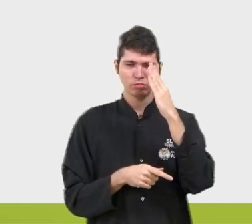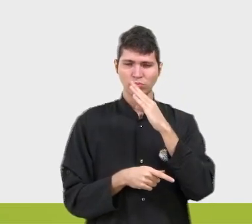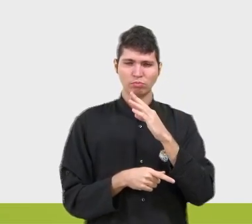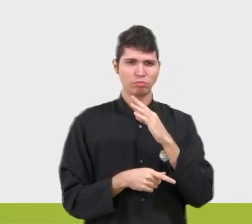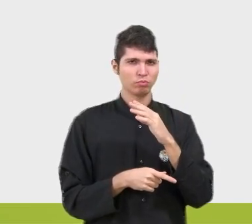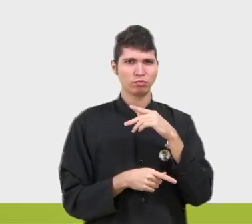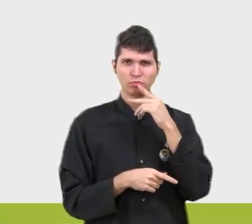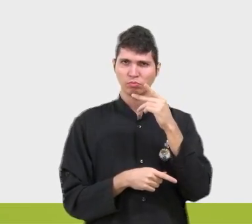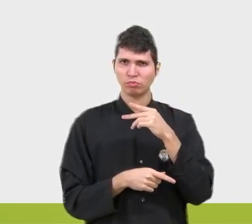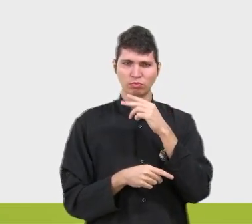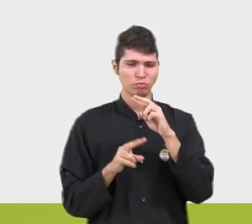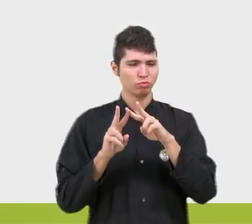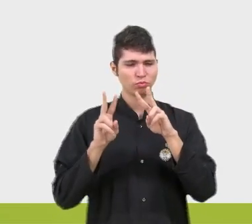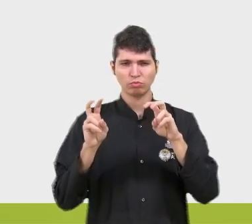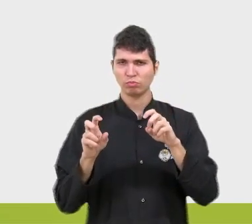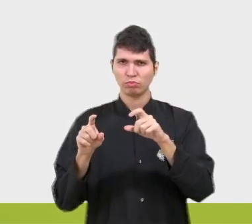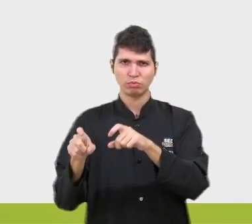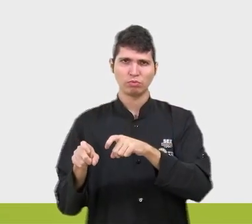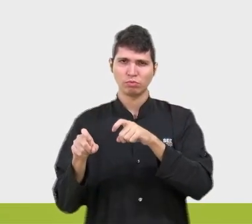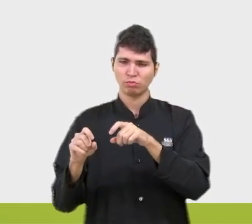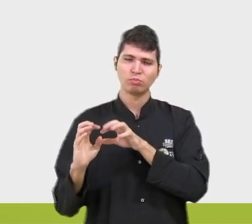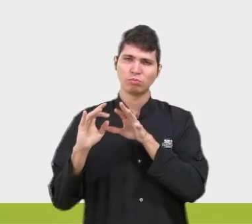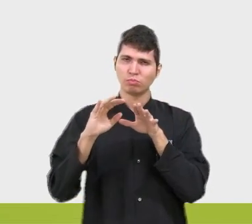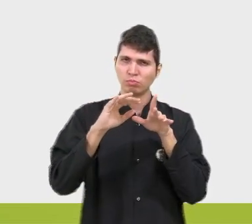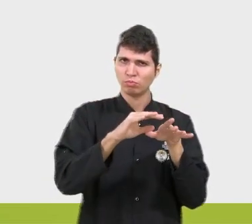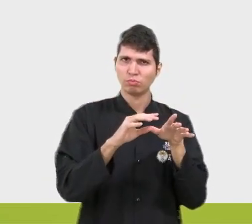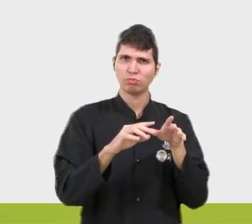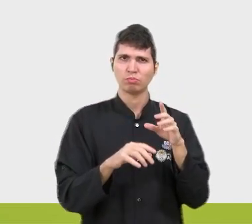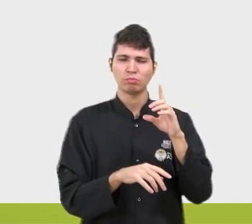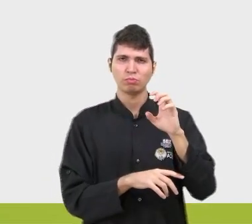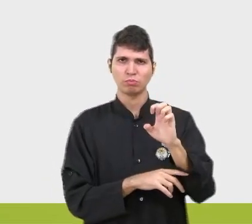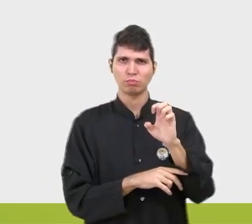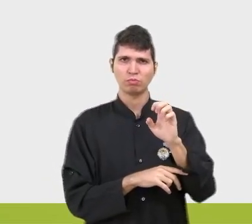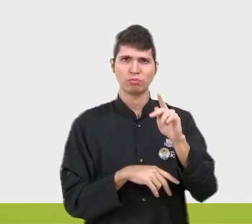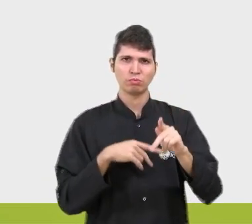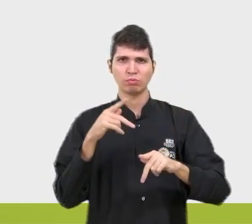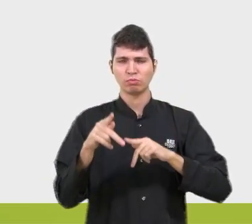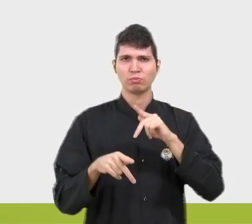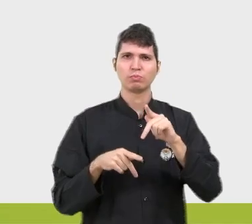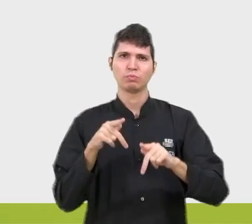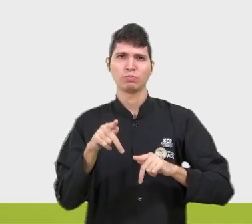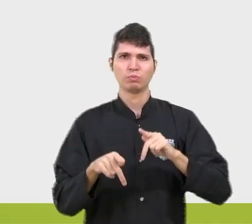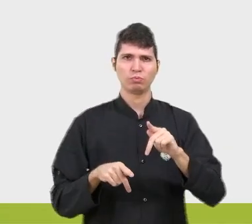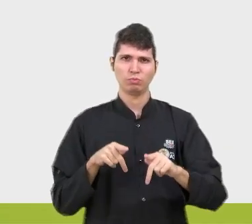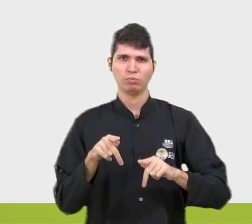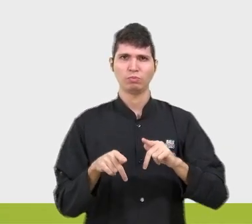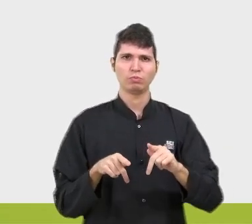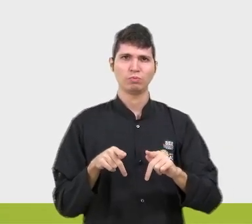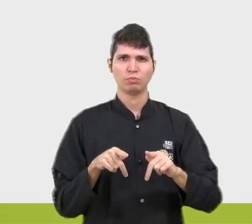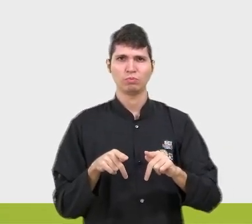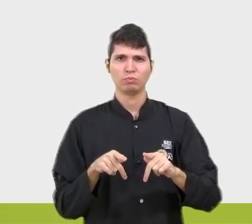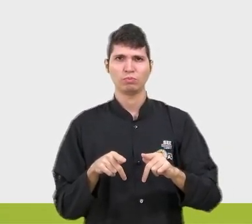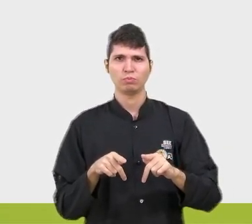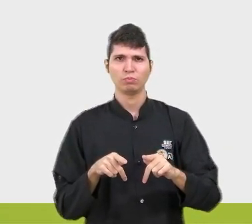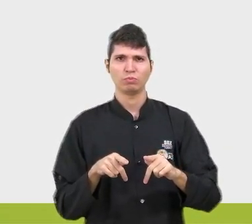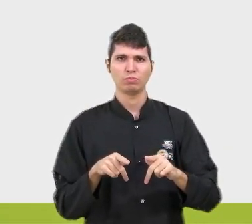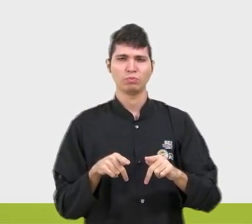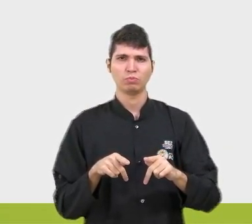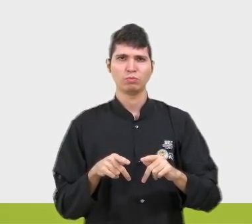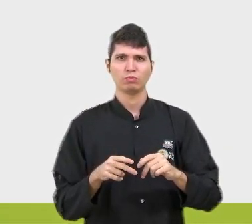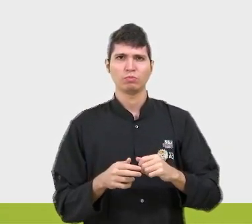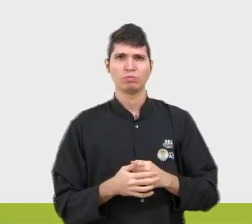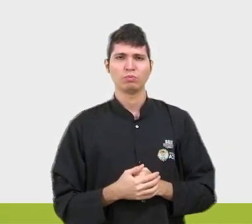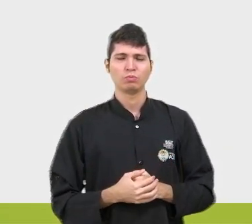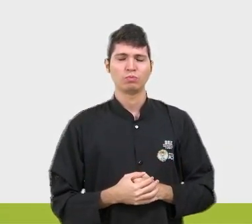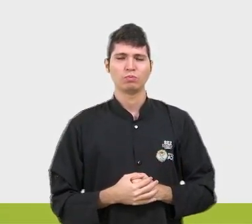referindo sobre êxodo rural. E, igual população absoluta em seus estados? Também não está se tratando disso.